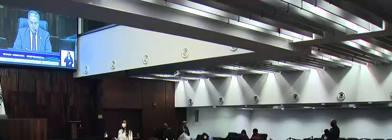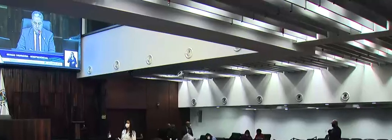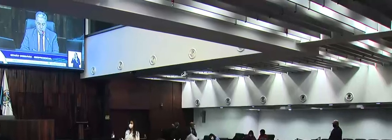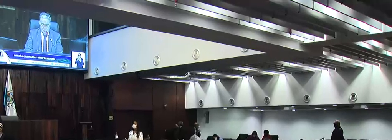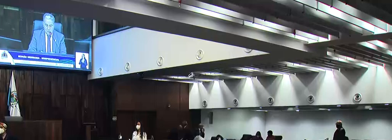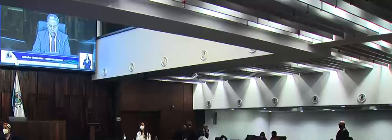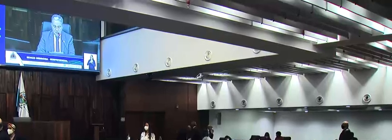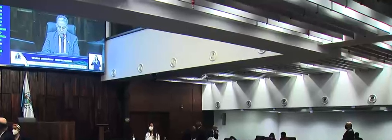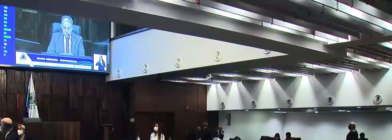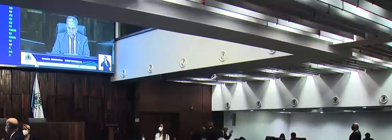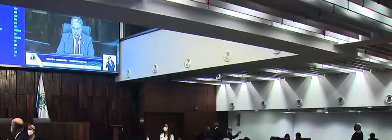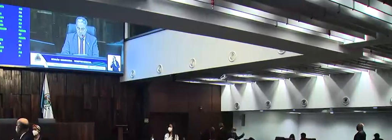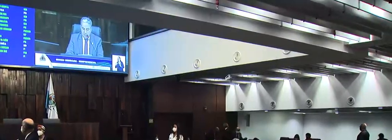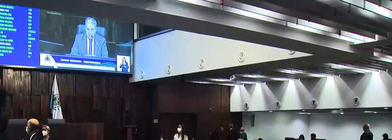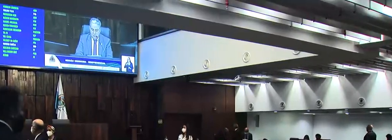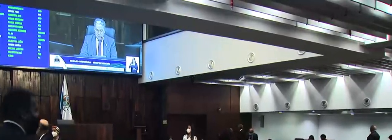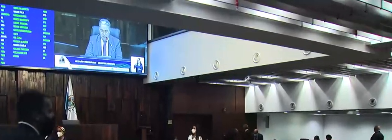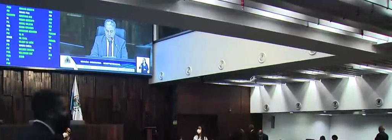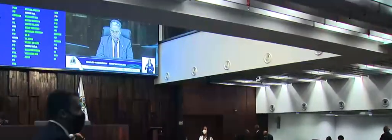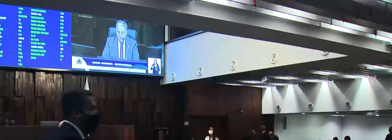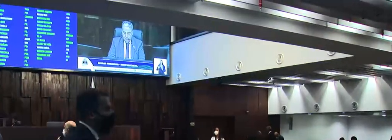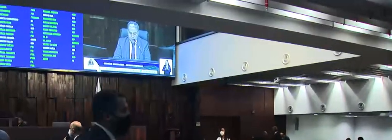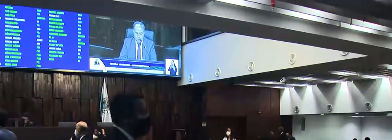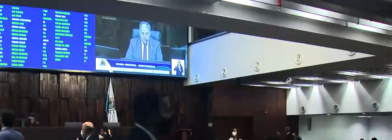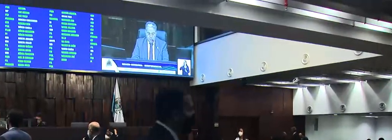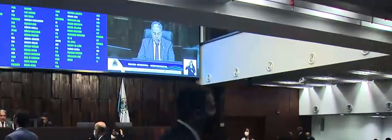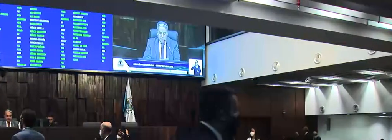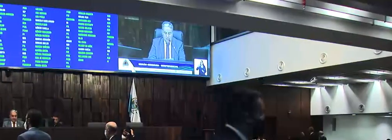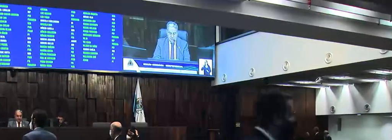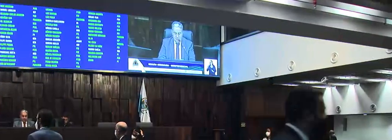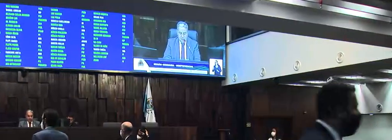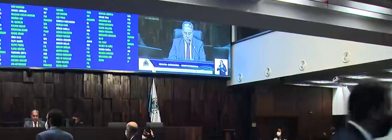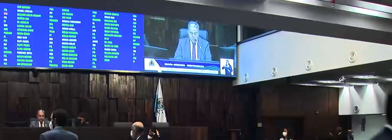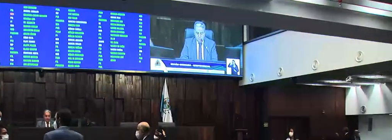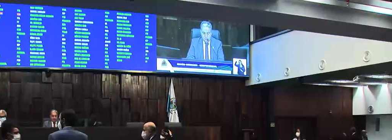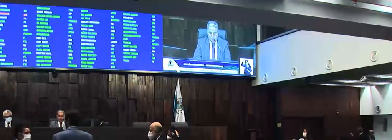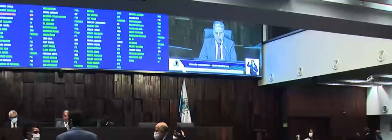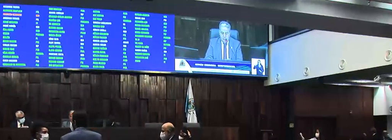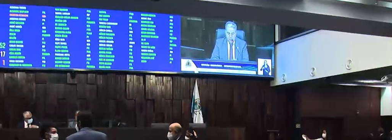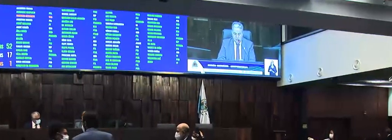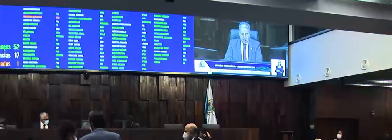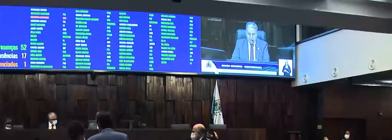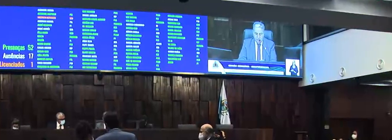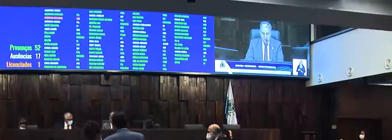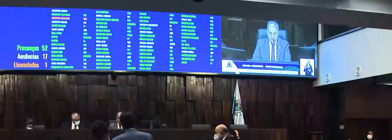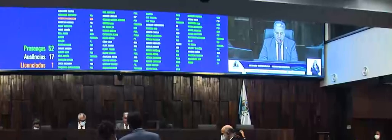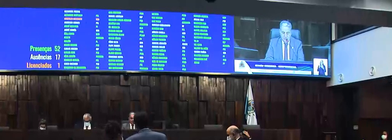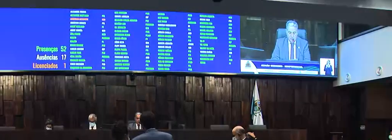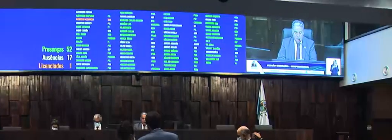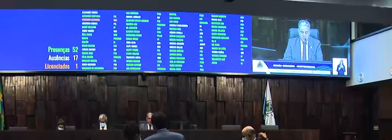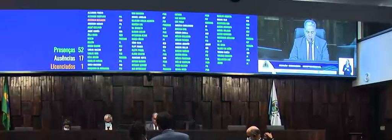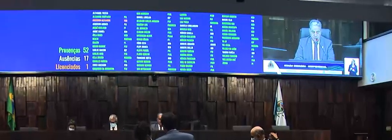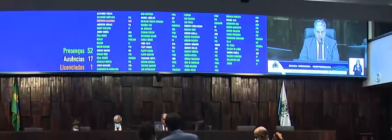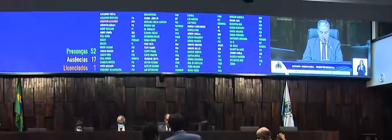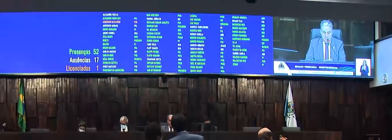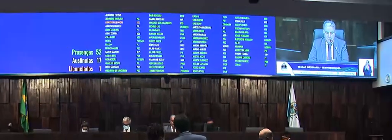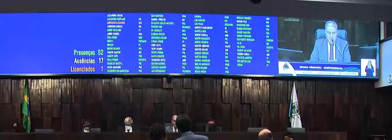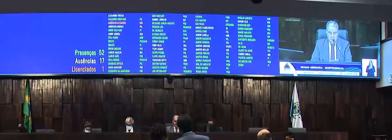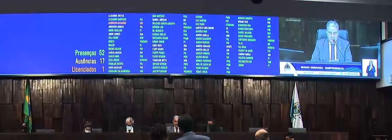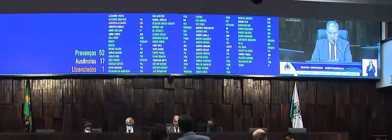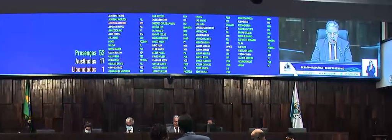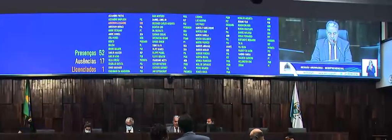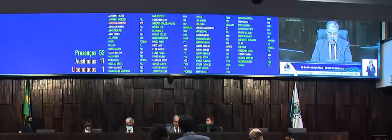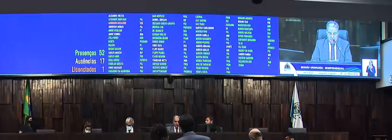Na sessão extraordinária desta terça-feira, os deputados votaram a proposta que autoriza o governo a reduzir a taxa anual